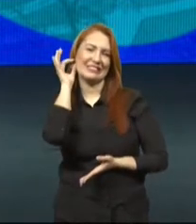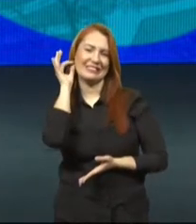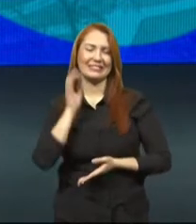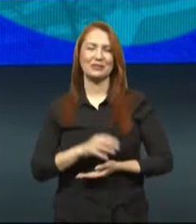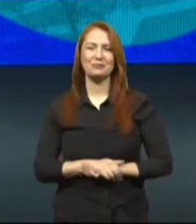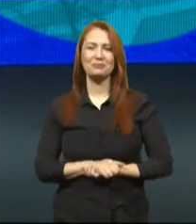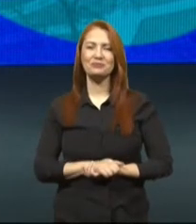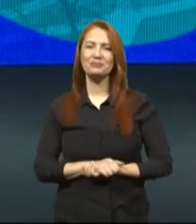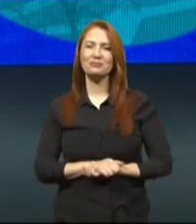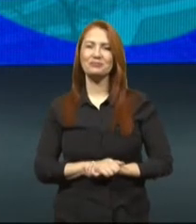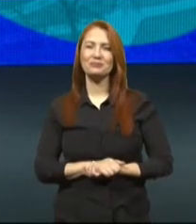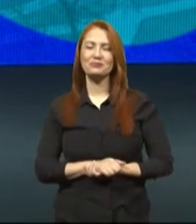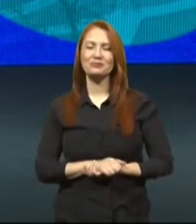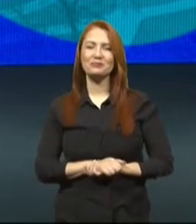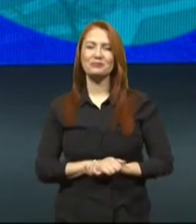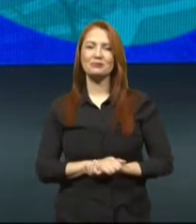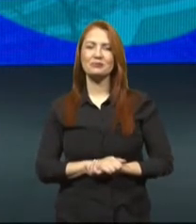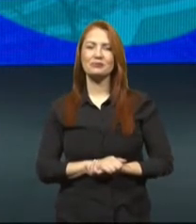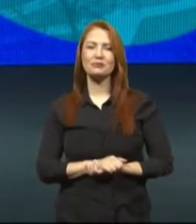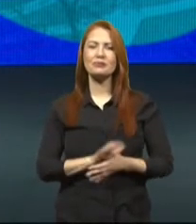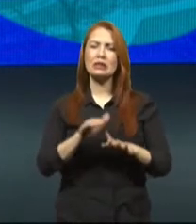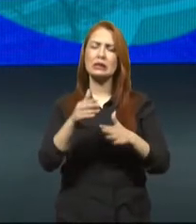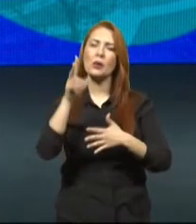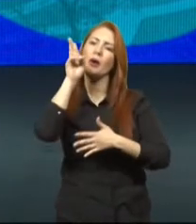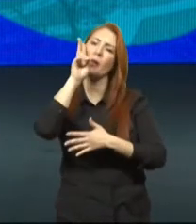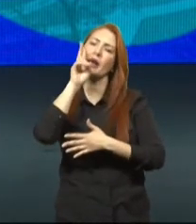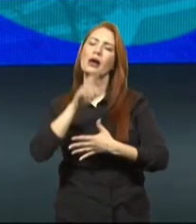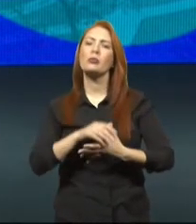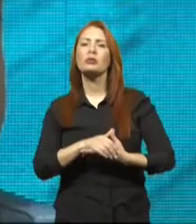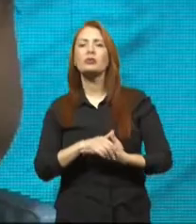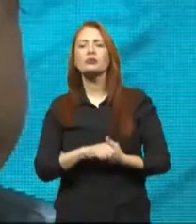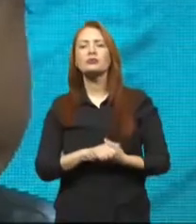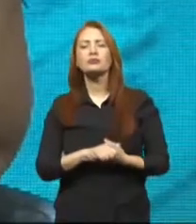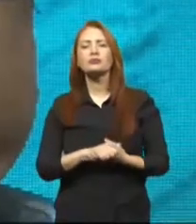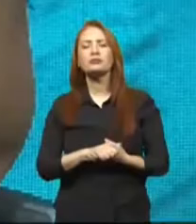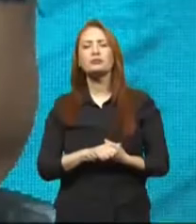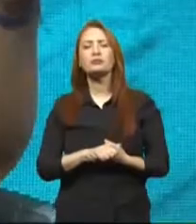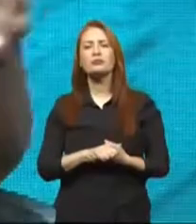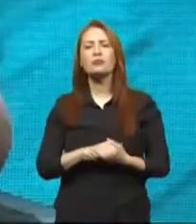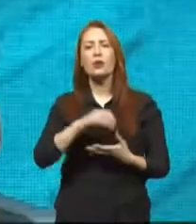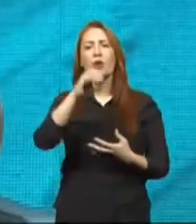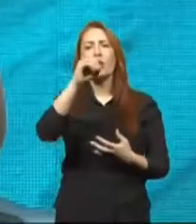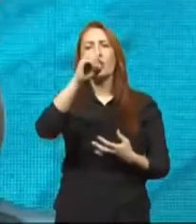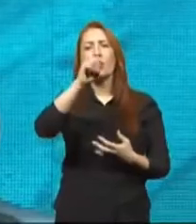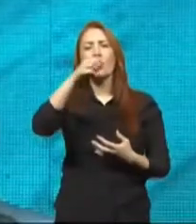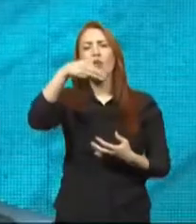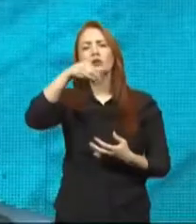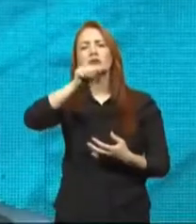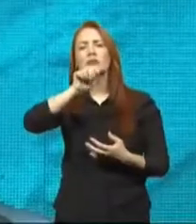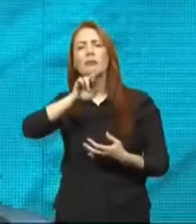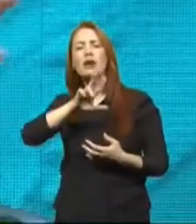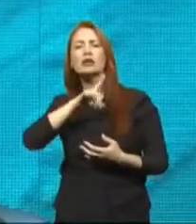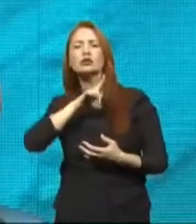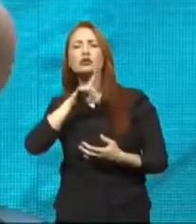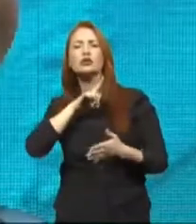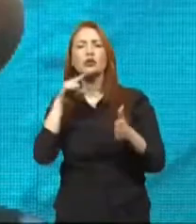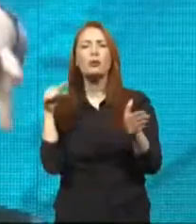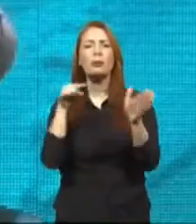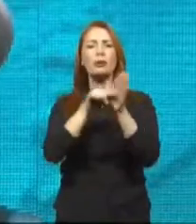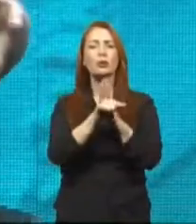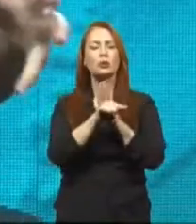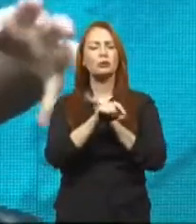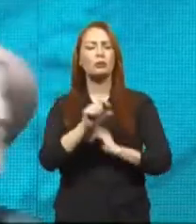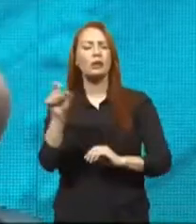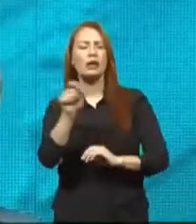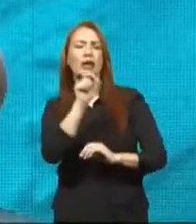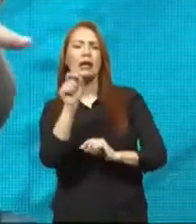Entendi. E aí, eu me lembro que, enquanto a gente estava falando antes aqui de começar o painel, o Osmar tinha uma pergunta que é quem seleciona esses projetos, né? Então, o projeto foi lá